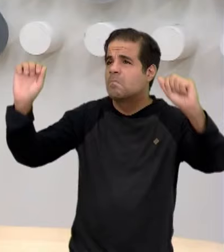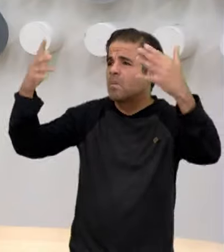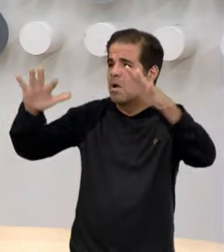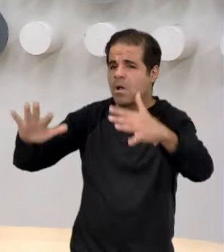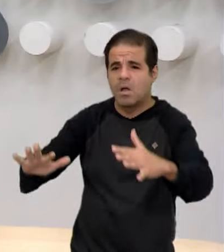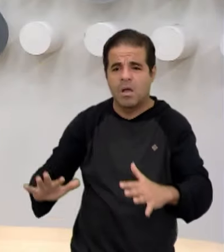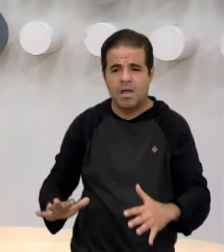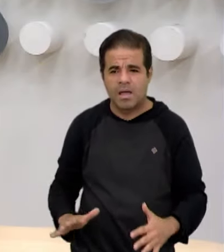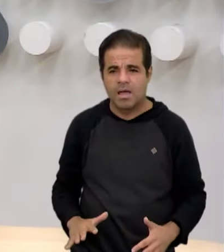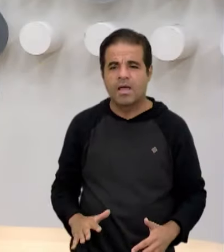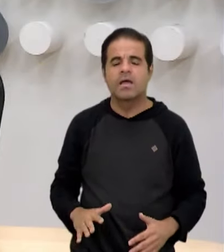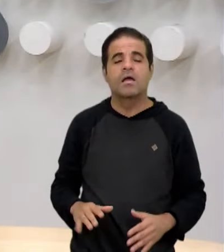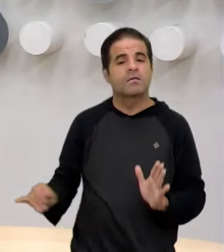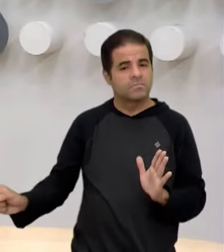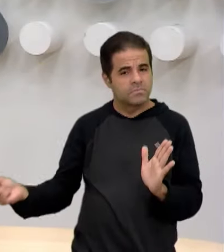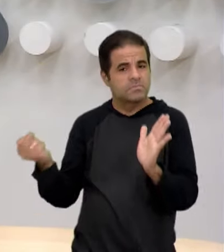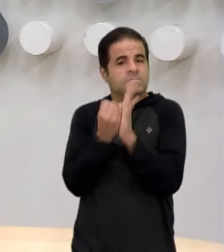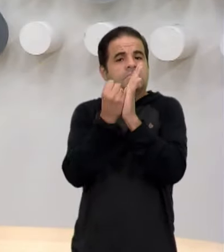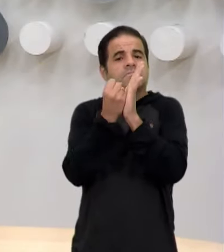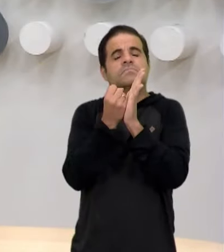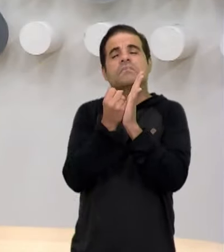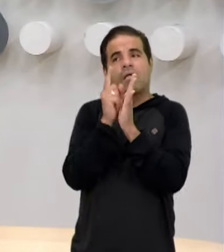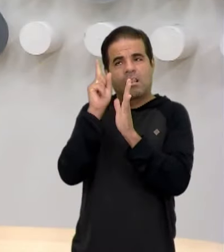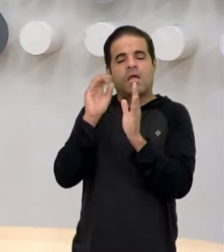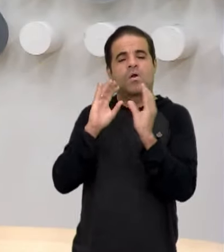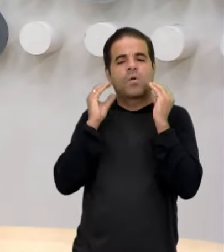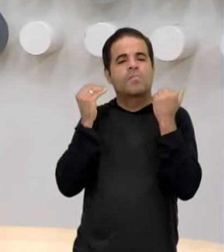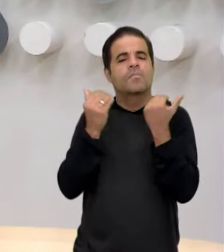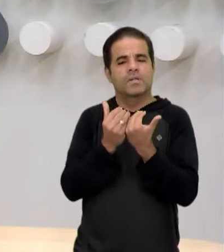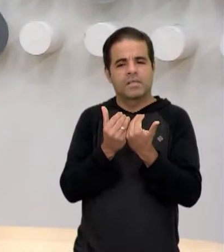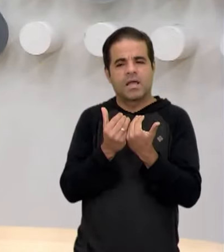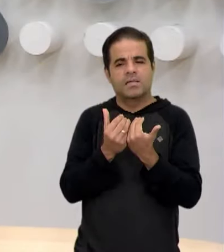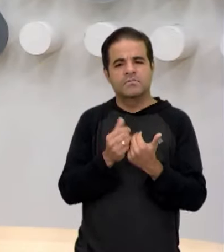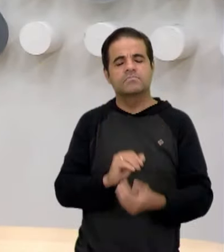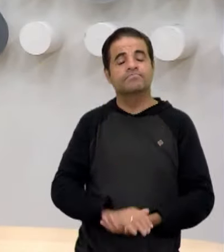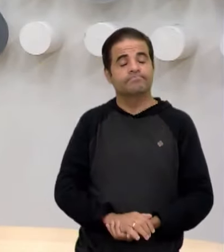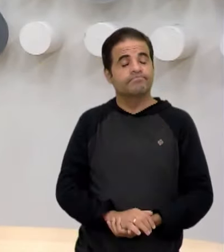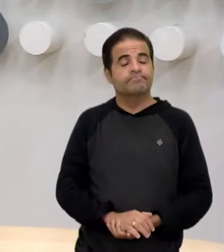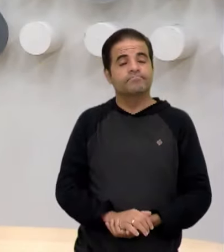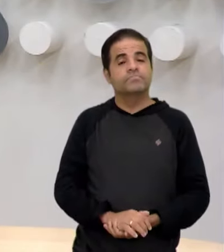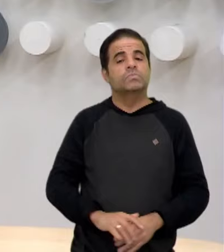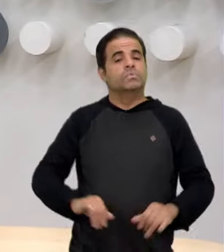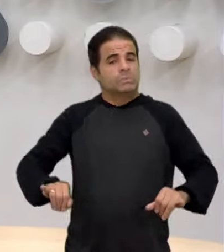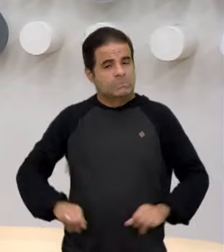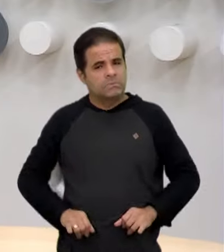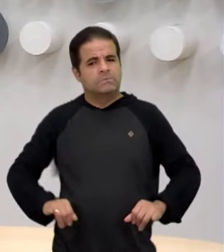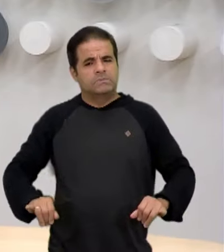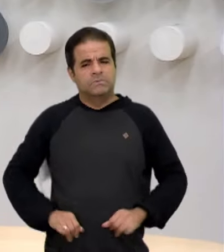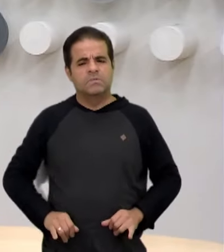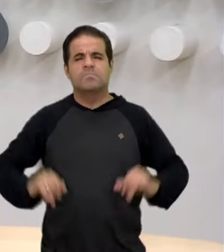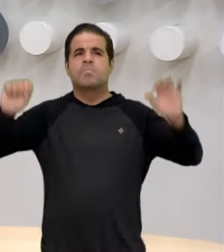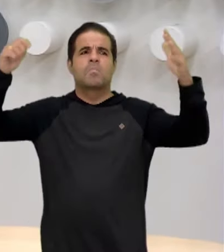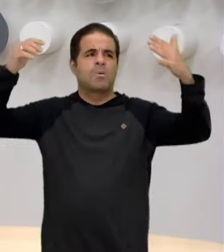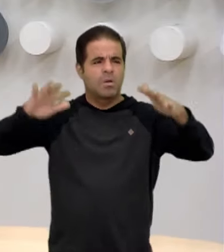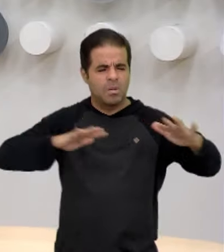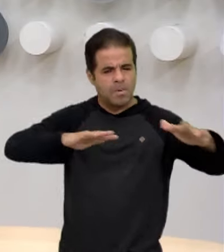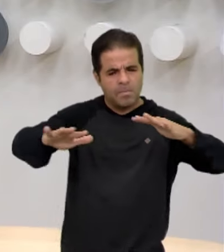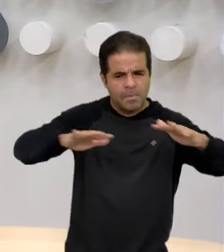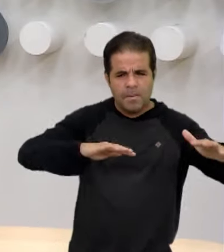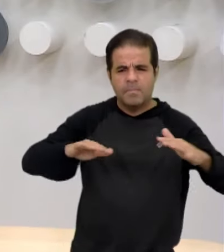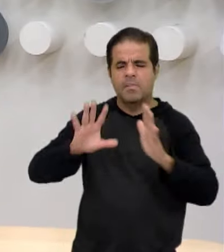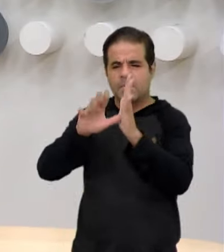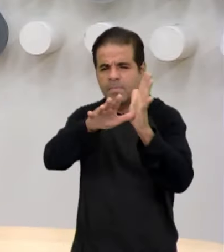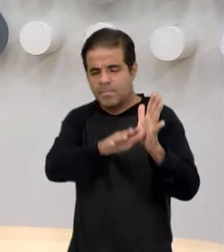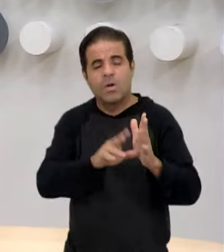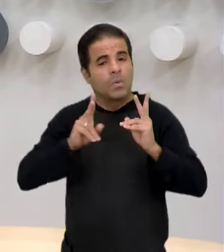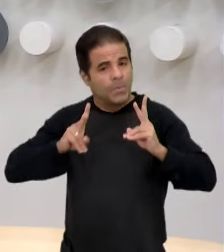elas são um patrimônio histórico da humanidade. Olha só, hein? Apesar de sofrer com terremotos e saques, ele ainda